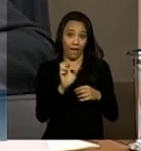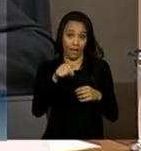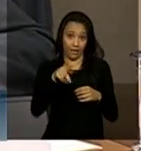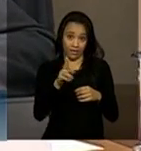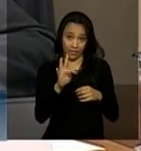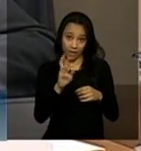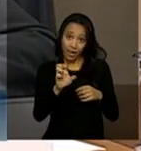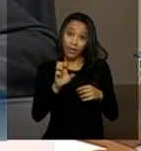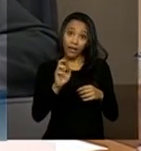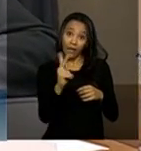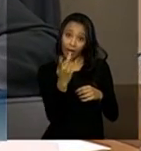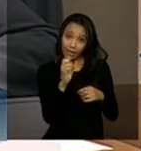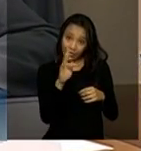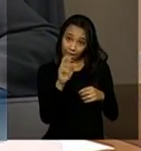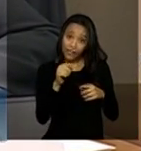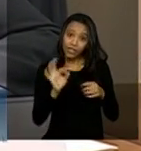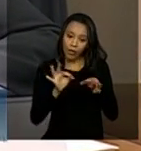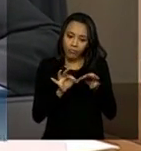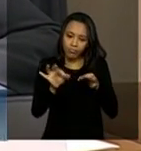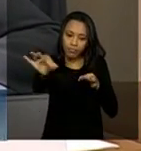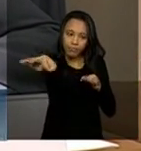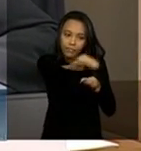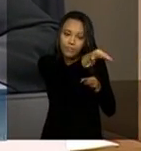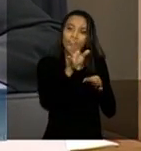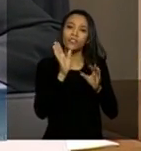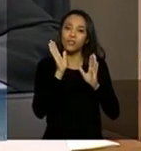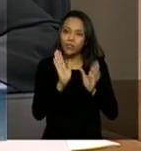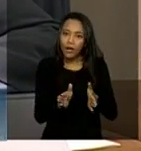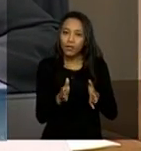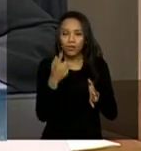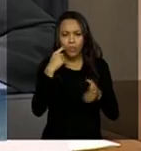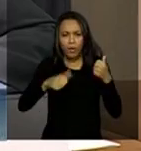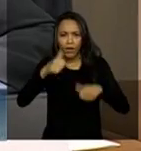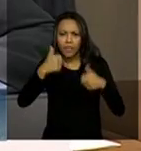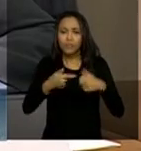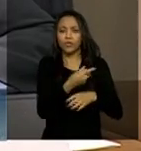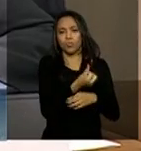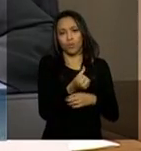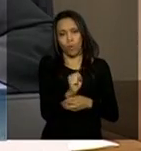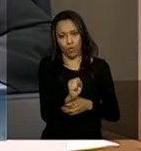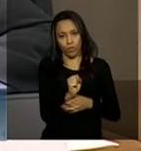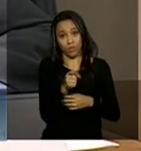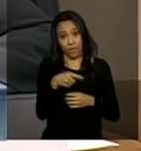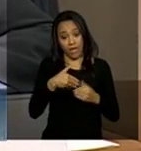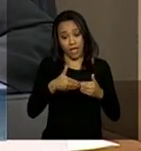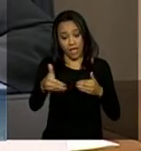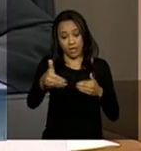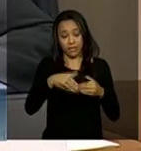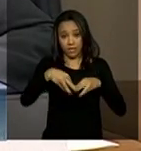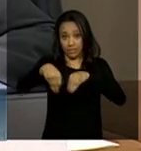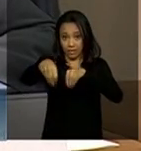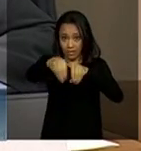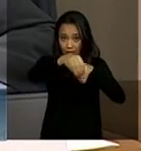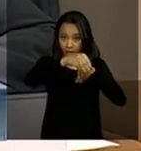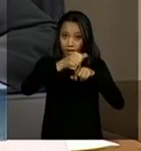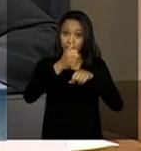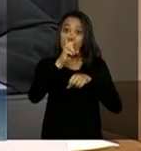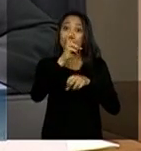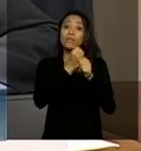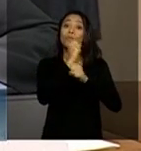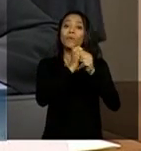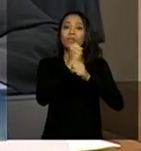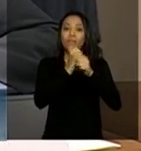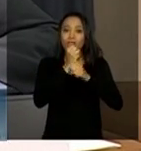que a gente está analisando até 2008. Então, a gente sabe que, no mínimo, essas áreas têm 5 anos que elas estão sendo